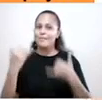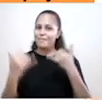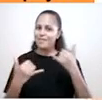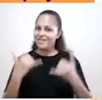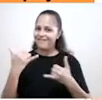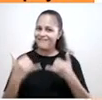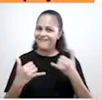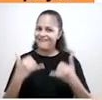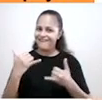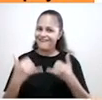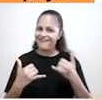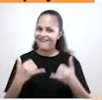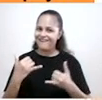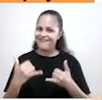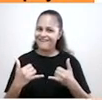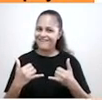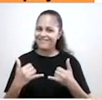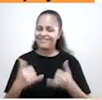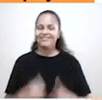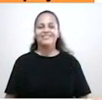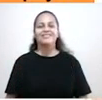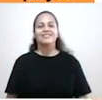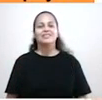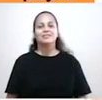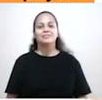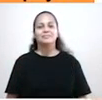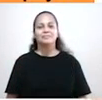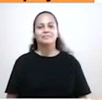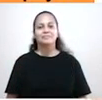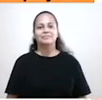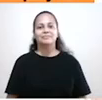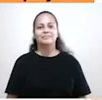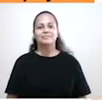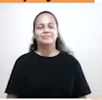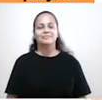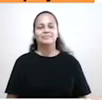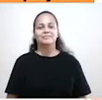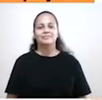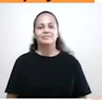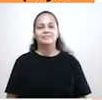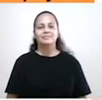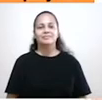Play, brincar, jogar, tocar, played.